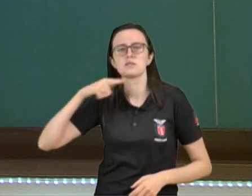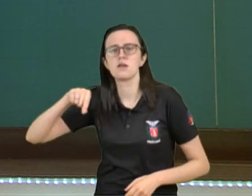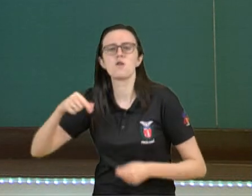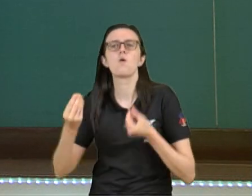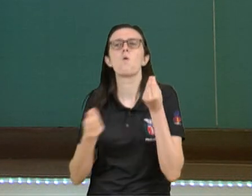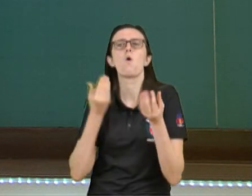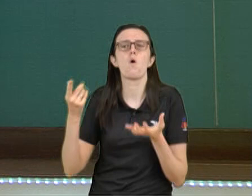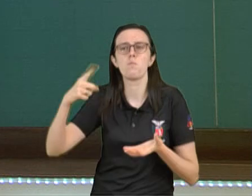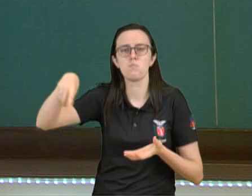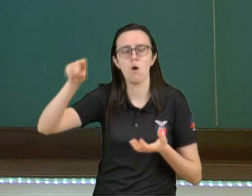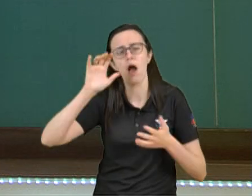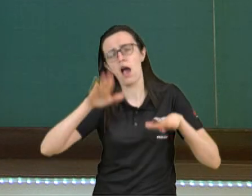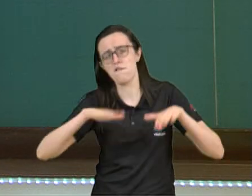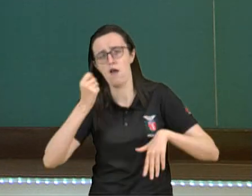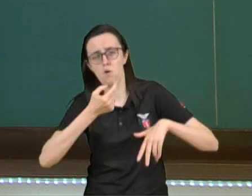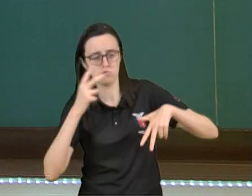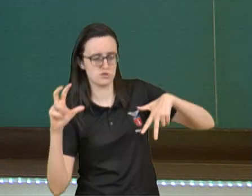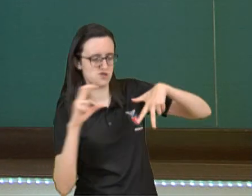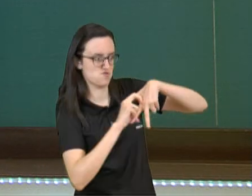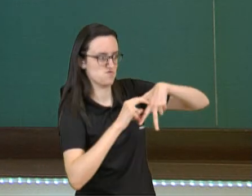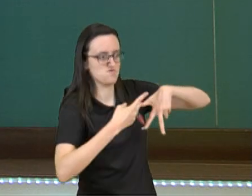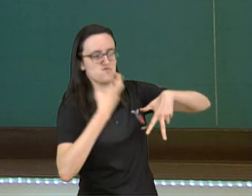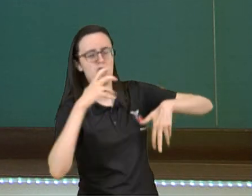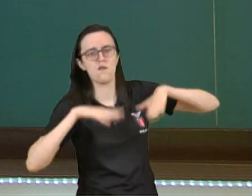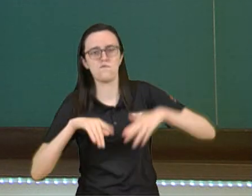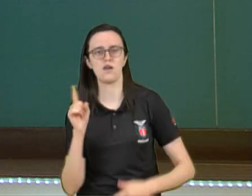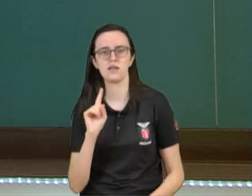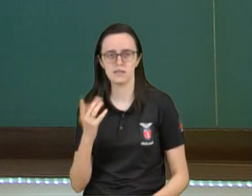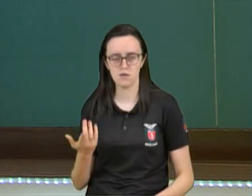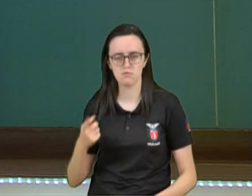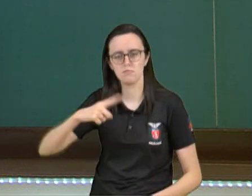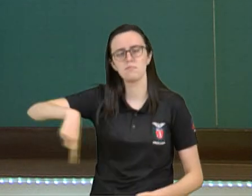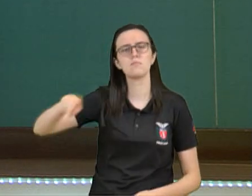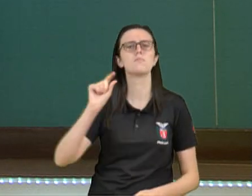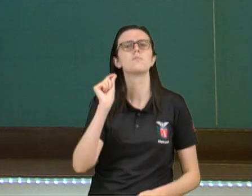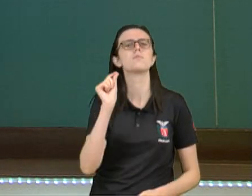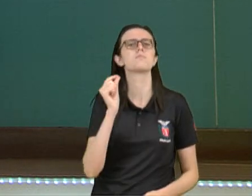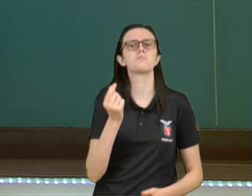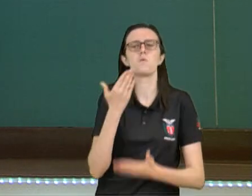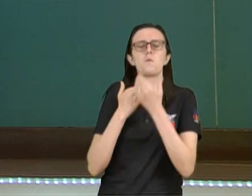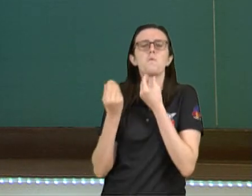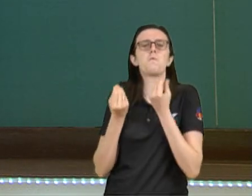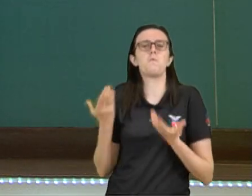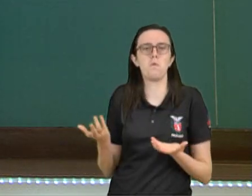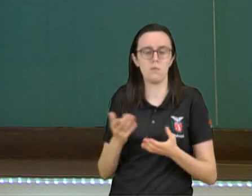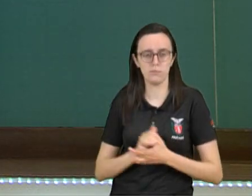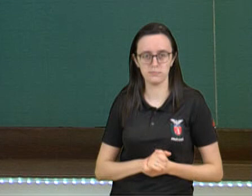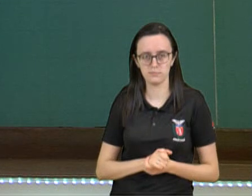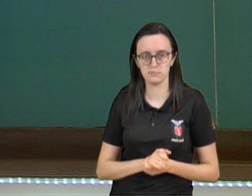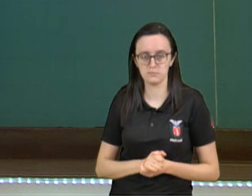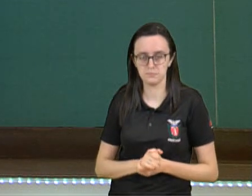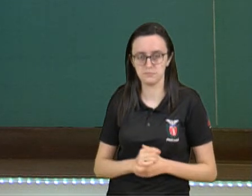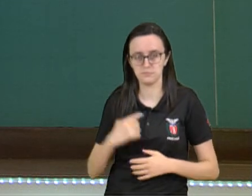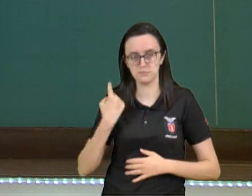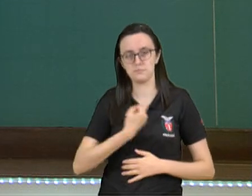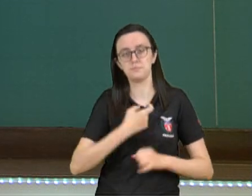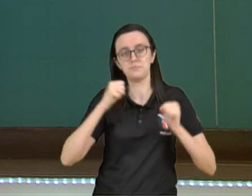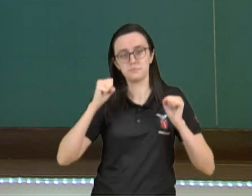ou parasitando outros organismos, do que eles se alimentam? Como é a nutrição deles? Então nós podemos